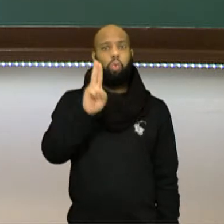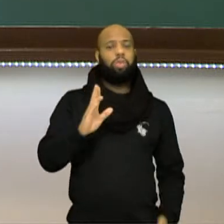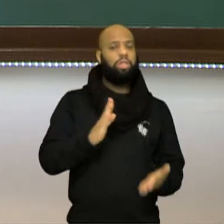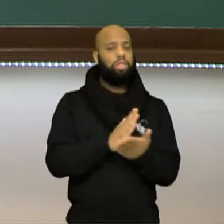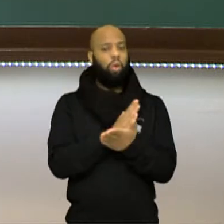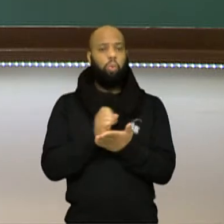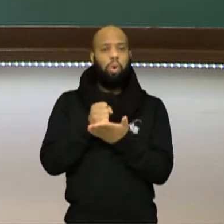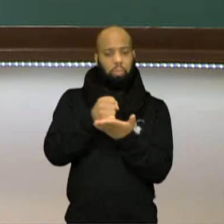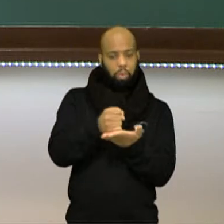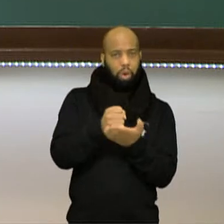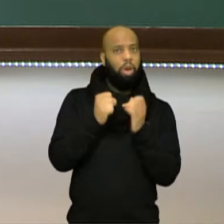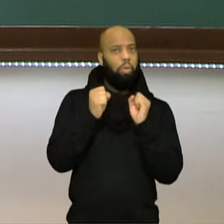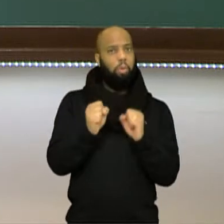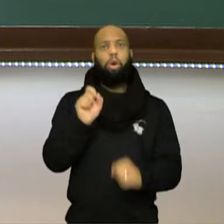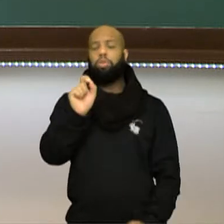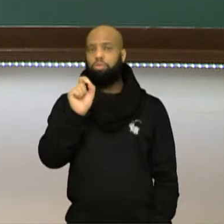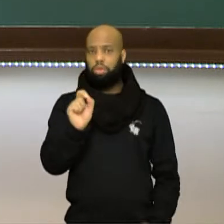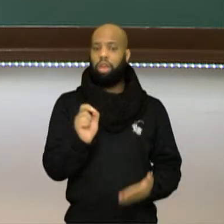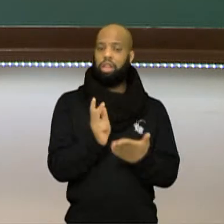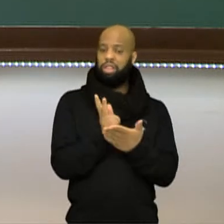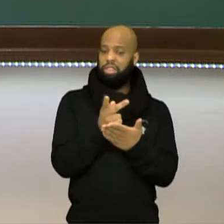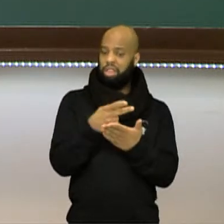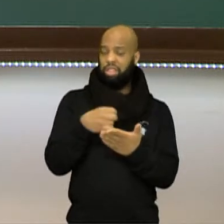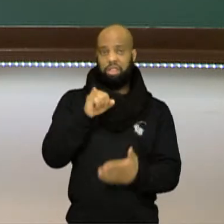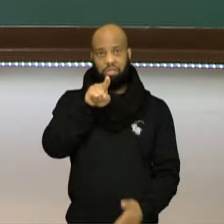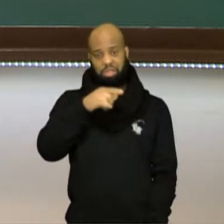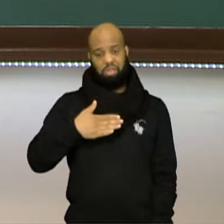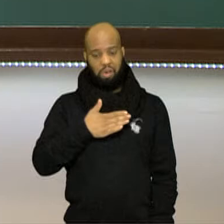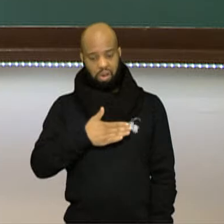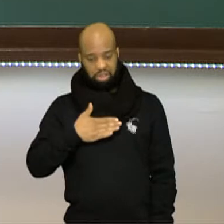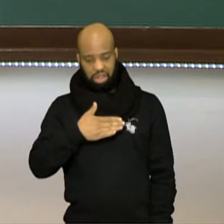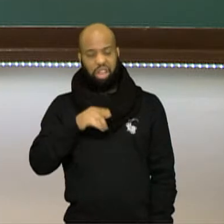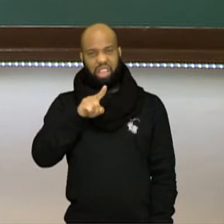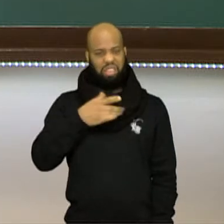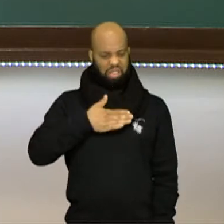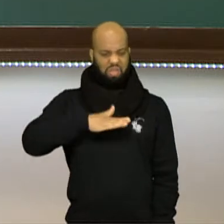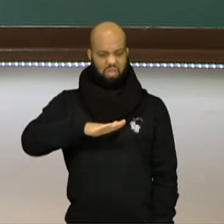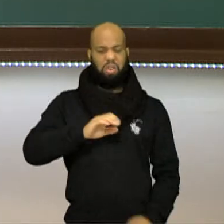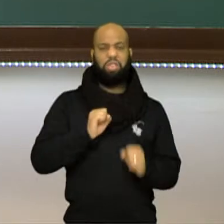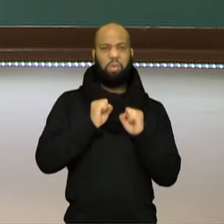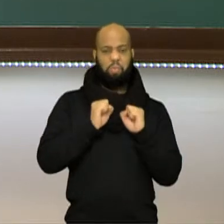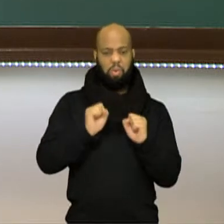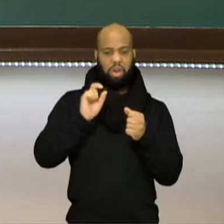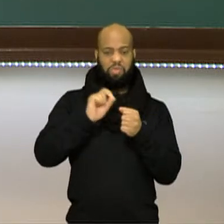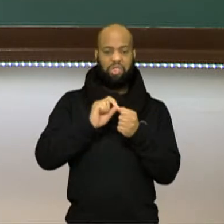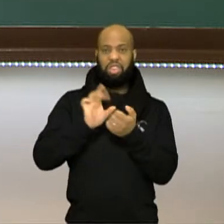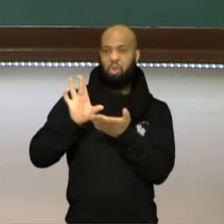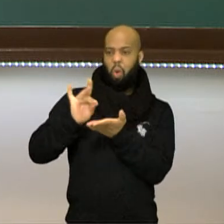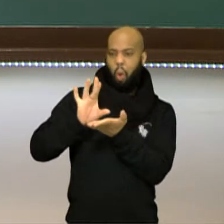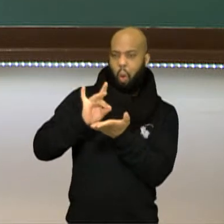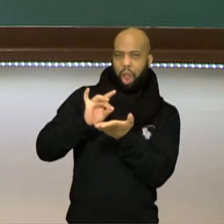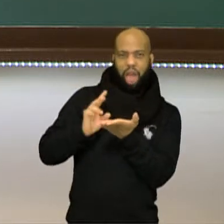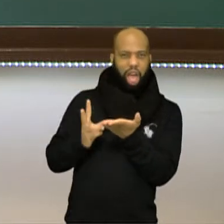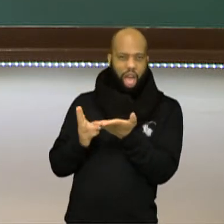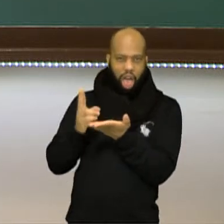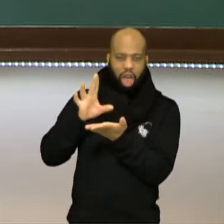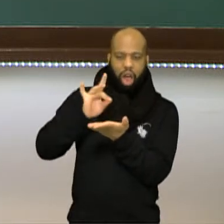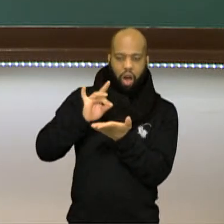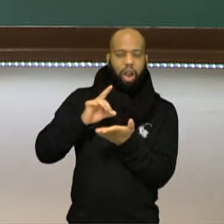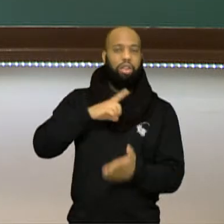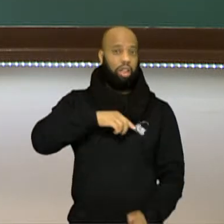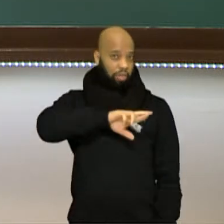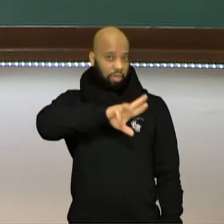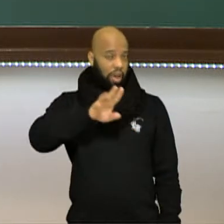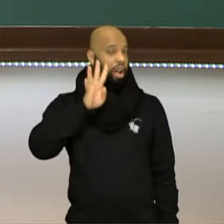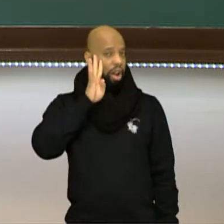você pode fazer desenho, se você gosta de desenhar. Se você não gosta, você pode fazer colagens. Imagina que legal uma campanha assim com